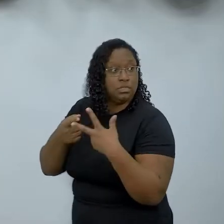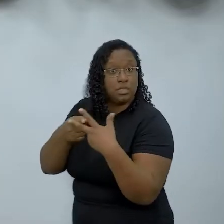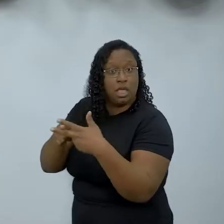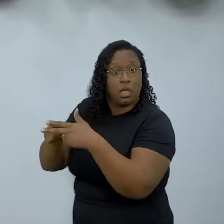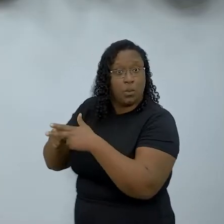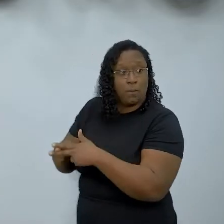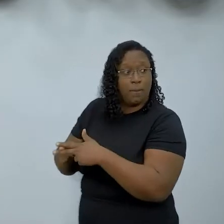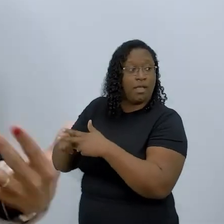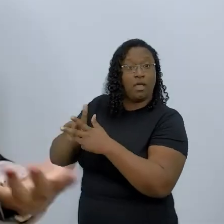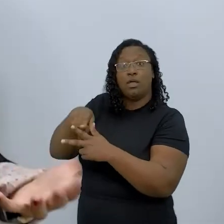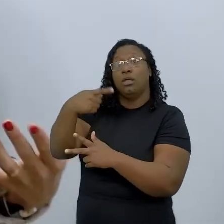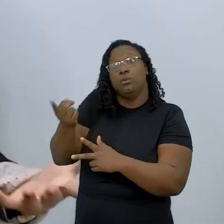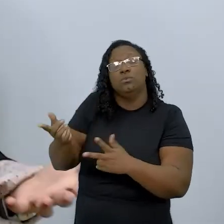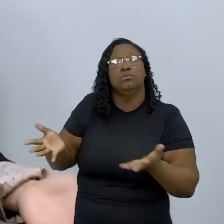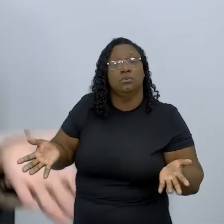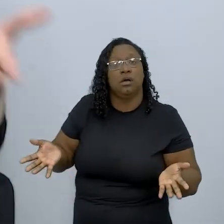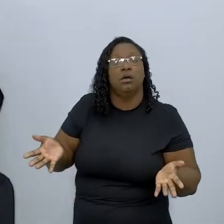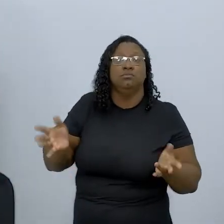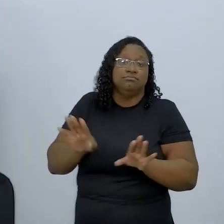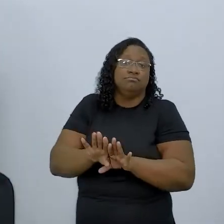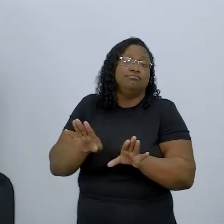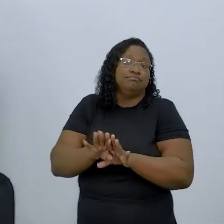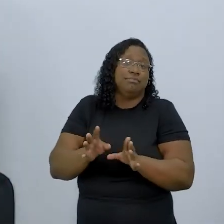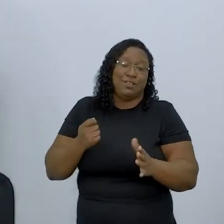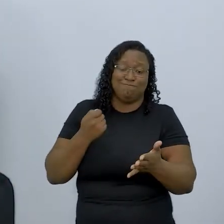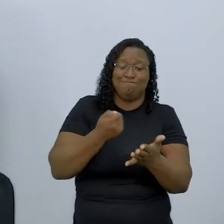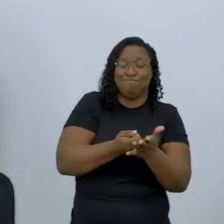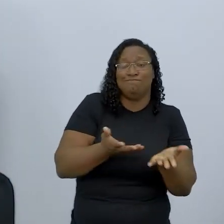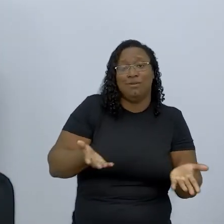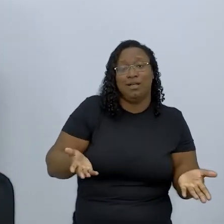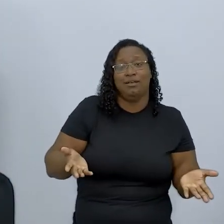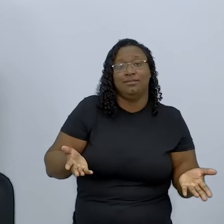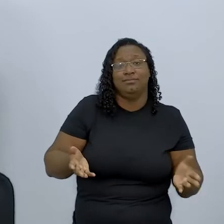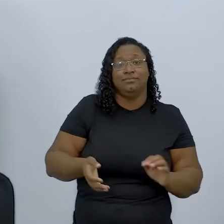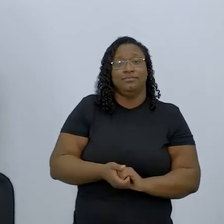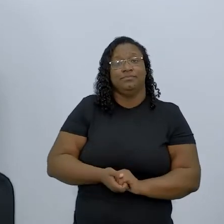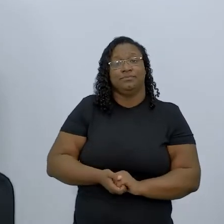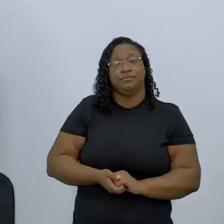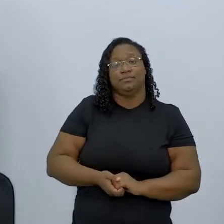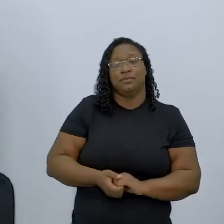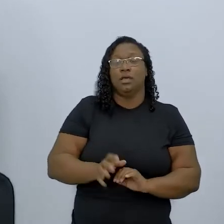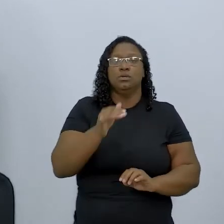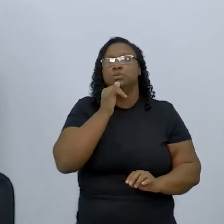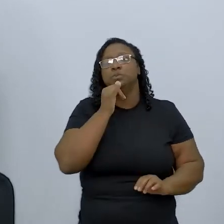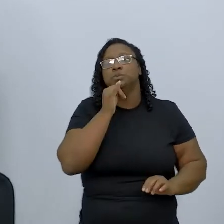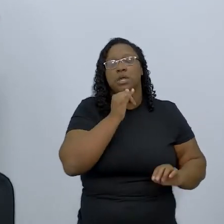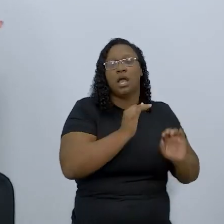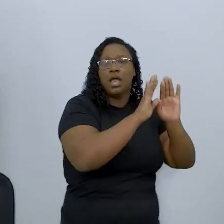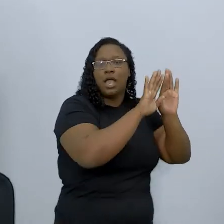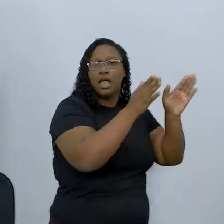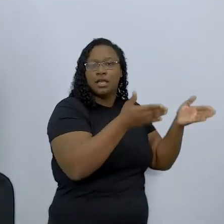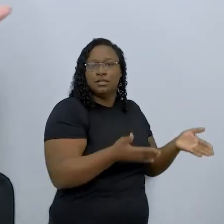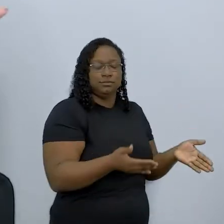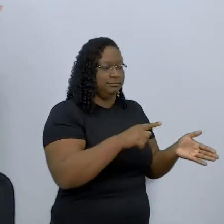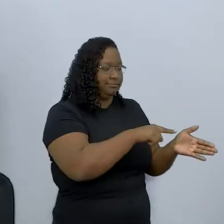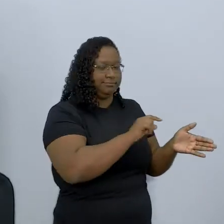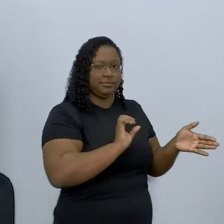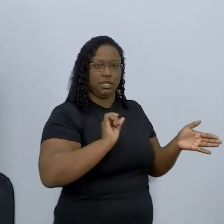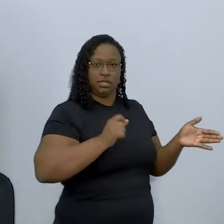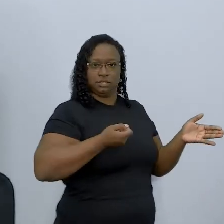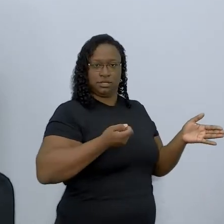pensando para esse lado. Economizar um pouco mais e comprar uma geladeira, por exemplo, que é uma coisa, um bem